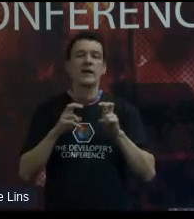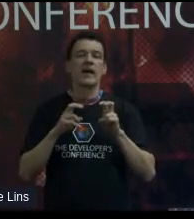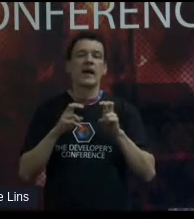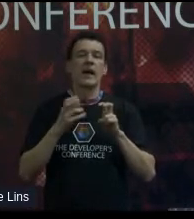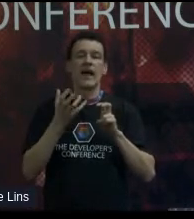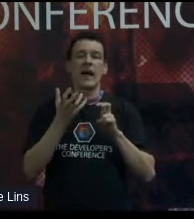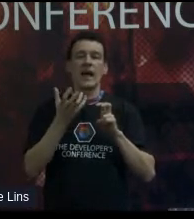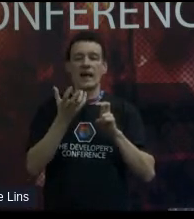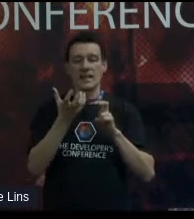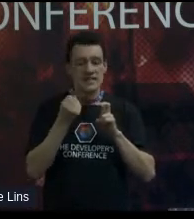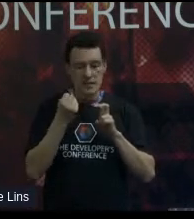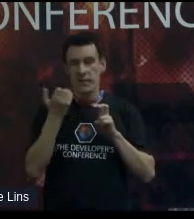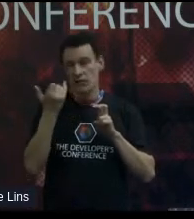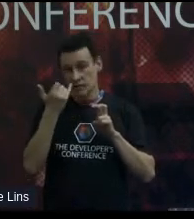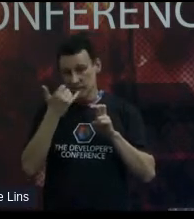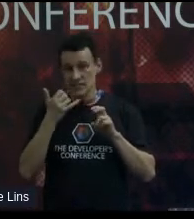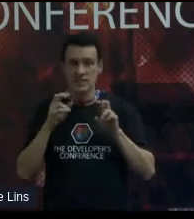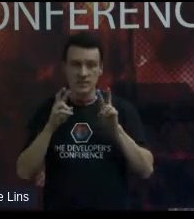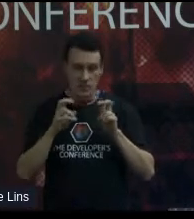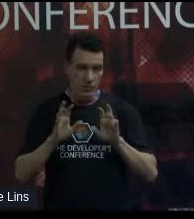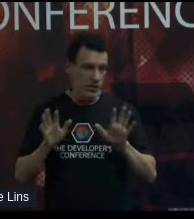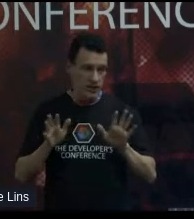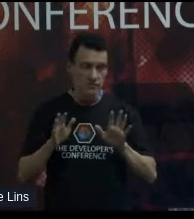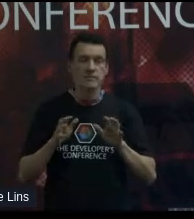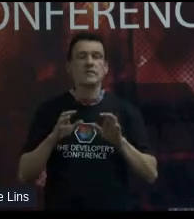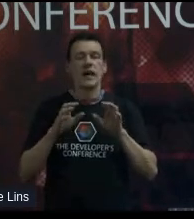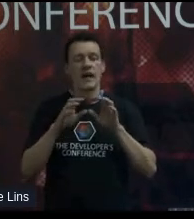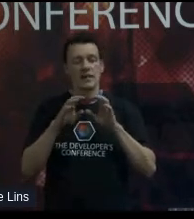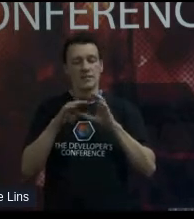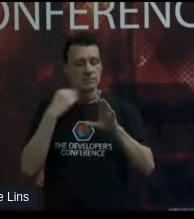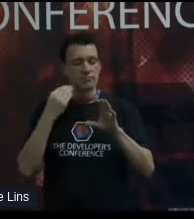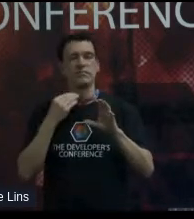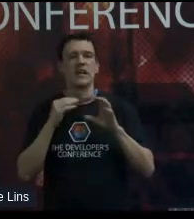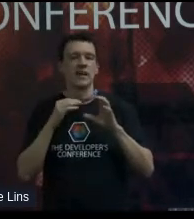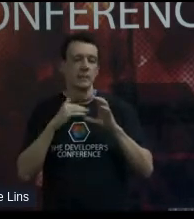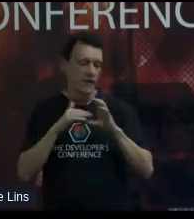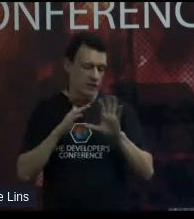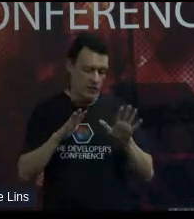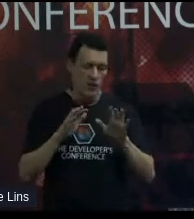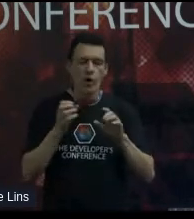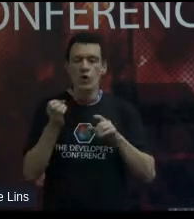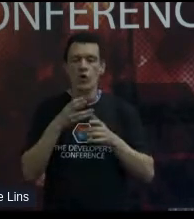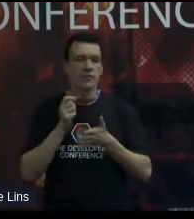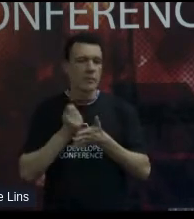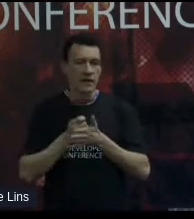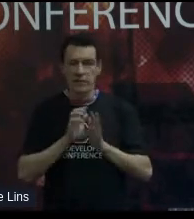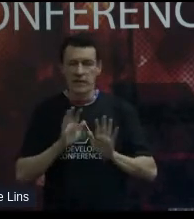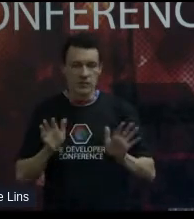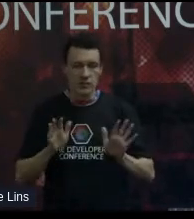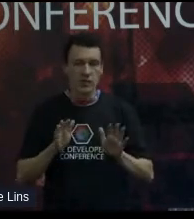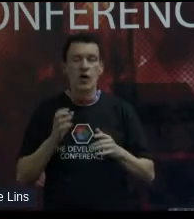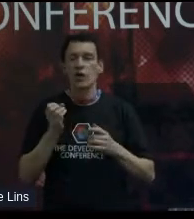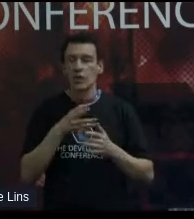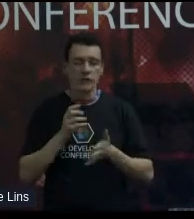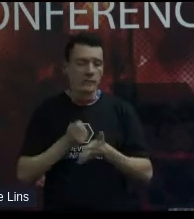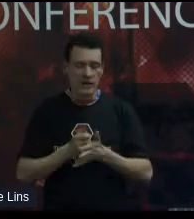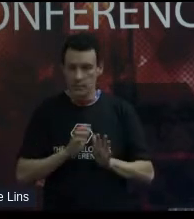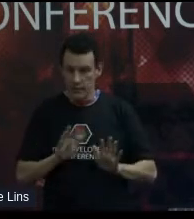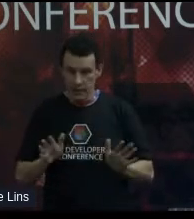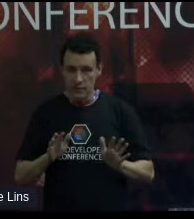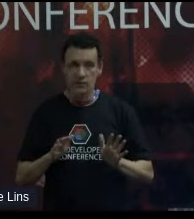celular. Título. Receber notificações via e-mail. Título. Novos pagamentos. Novos pagamentos. Botão